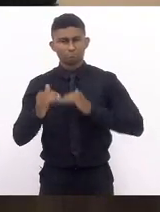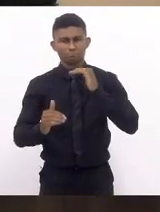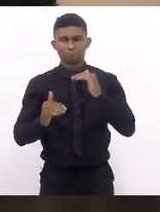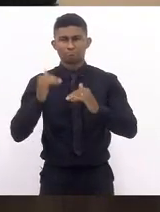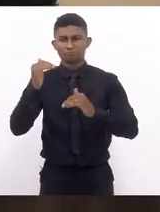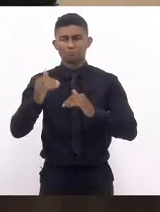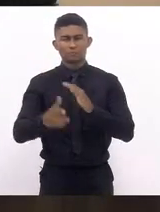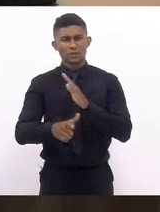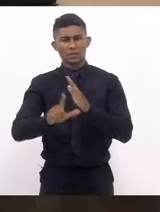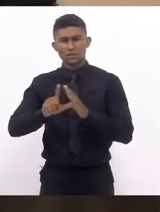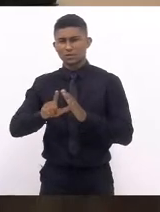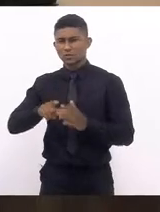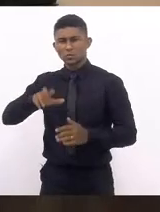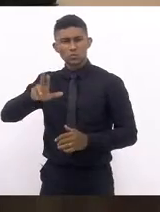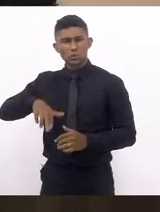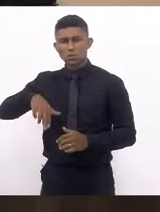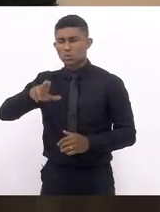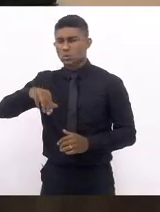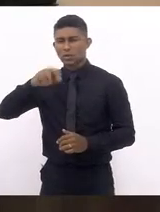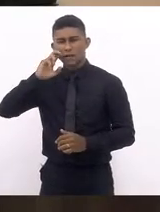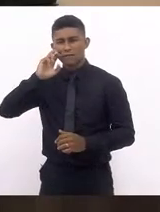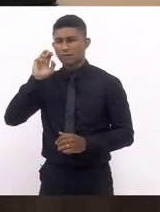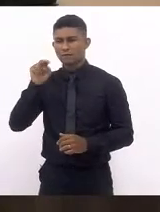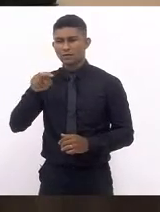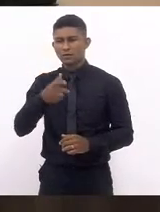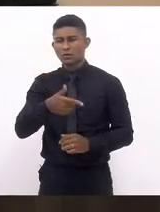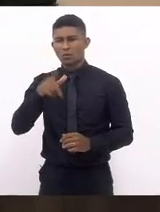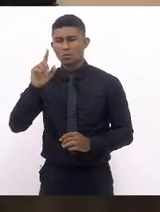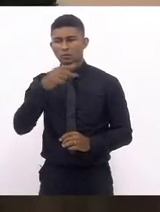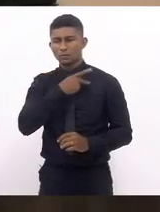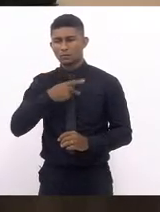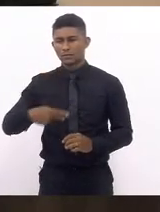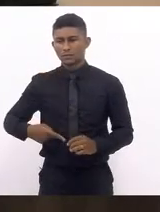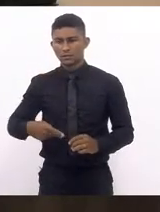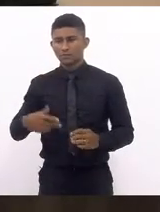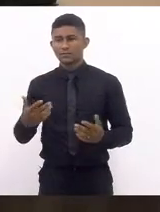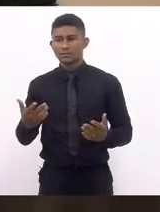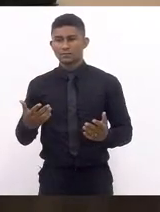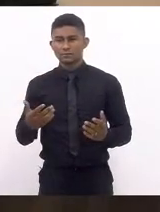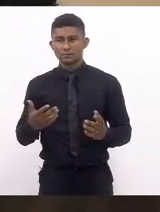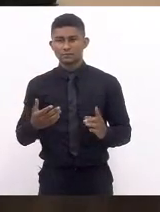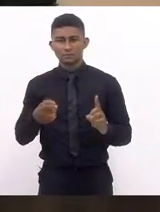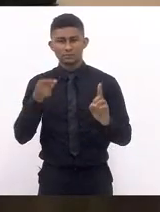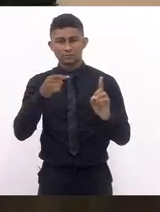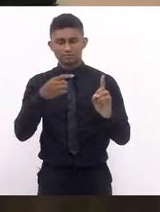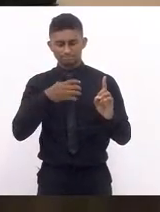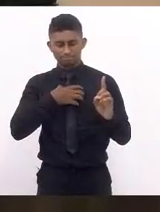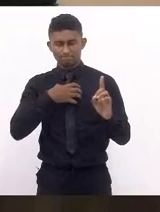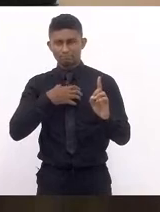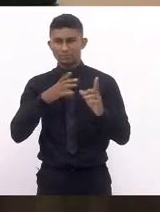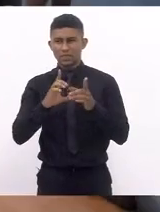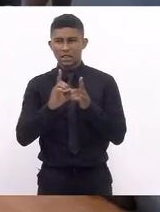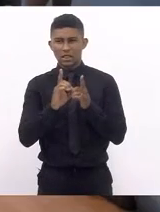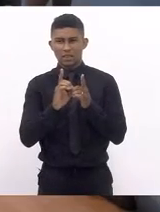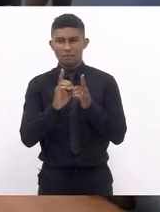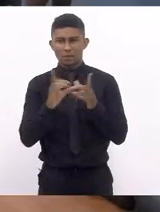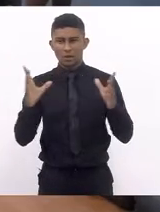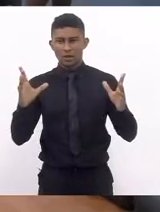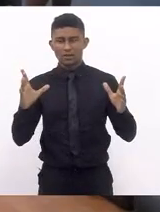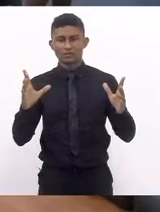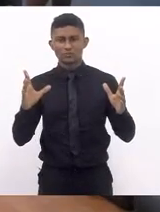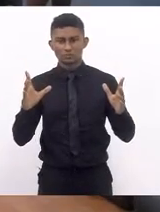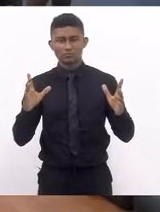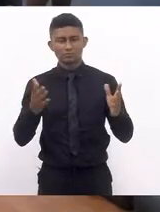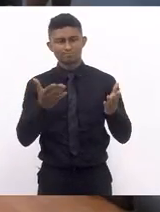nunca vi nenhum presidente em primeiro lugar com esse espírito democrático que ele tem